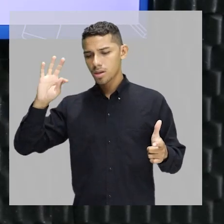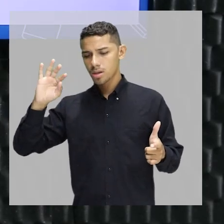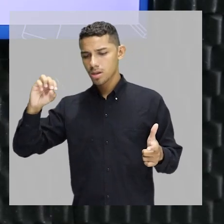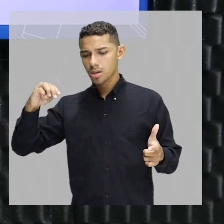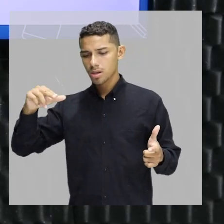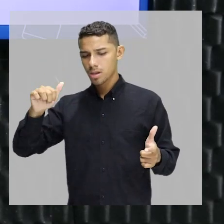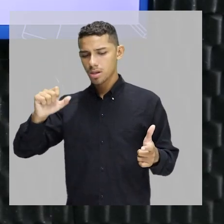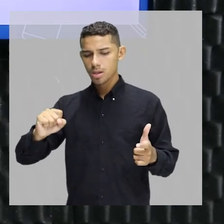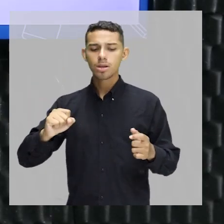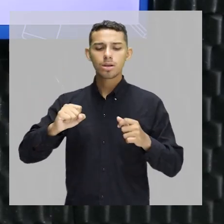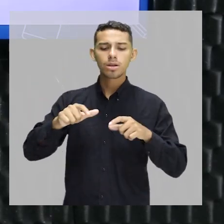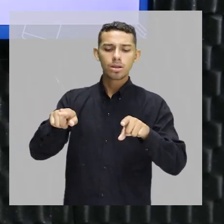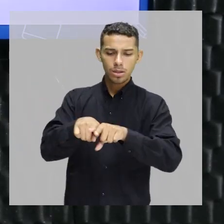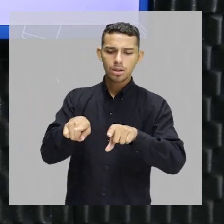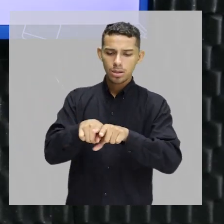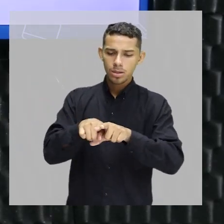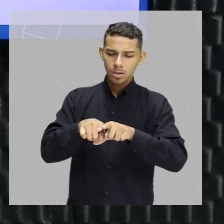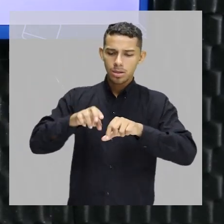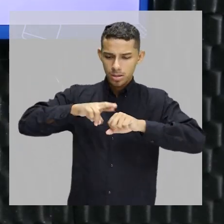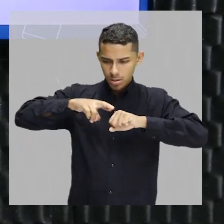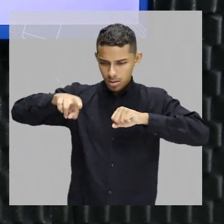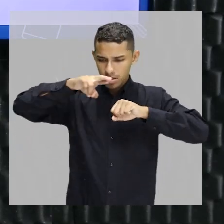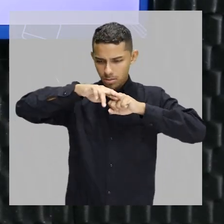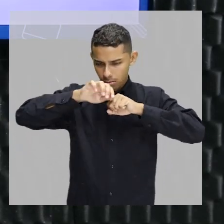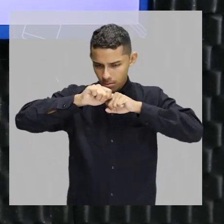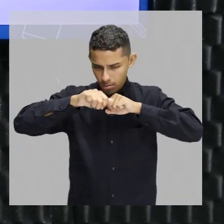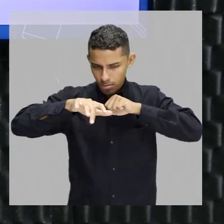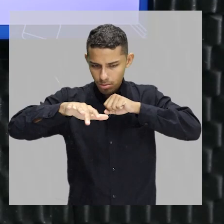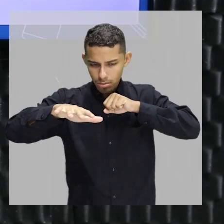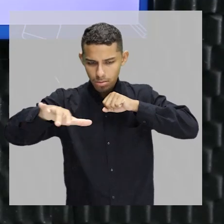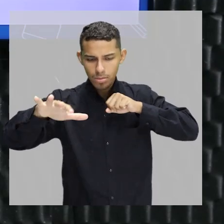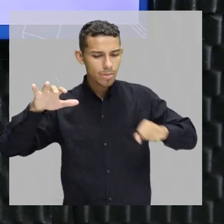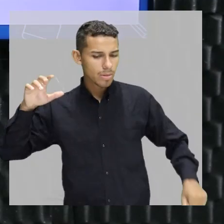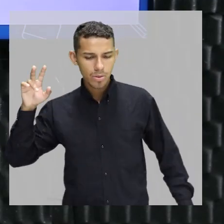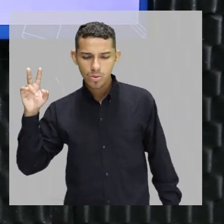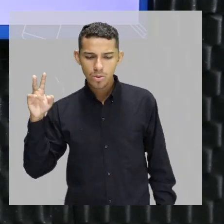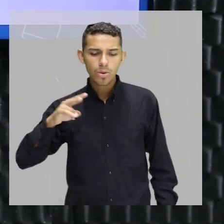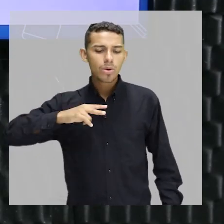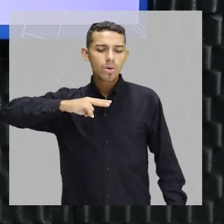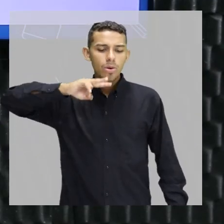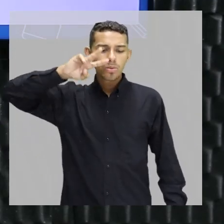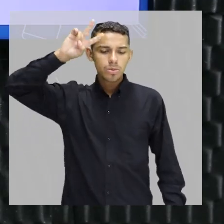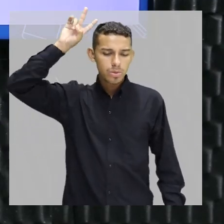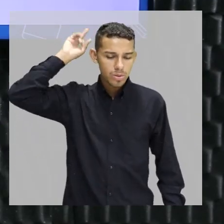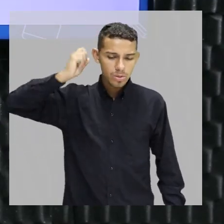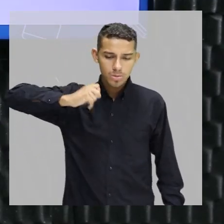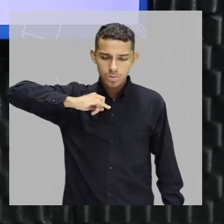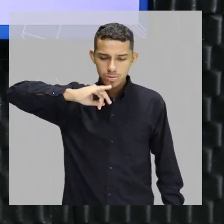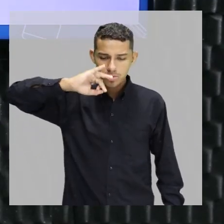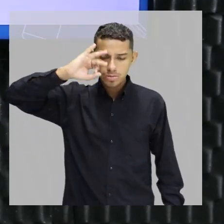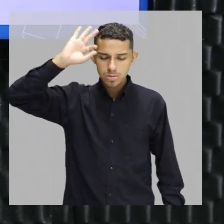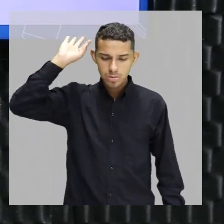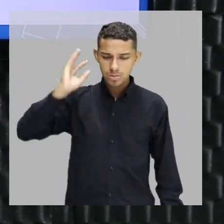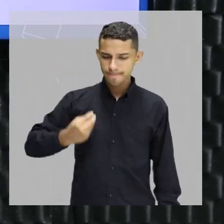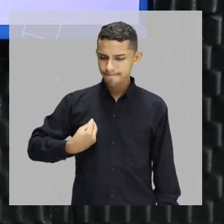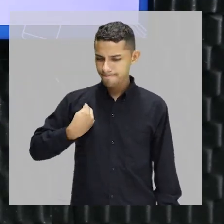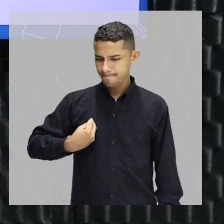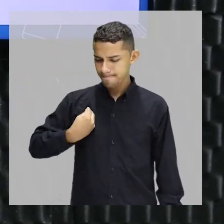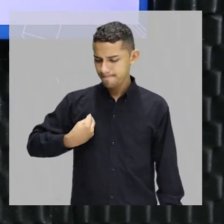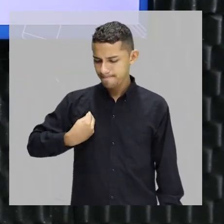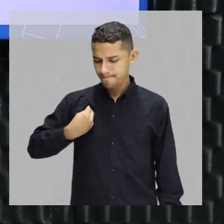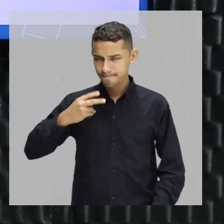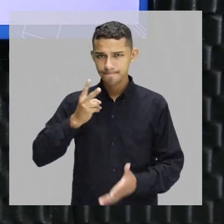viajem por um determinado trajeto, certo? A uma determinada velocidade, sempre com posições muito precisas, tá